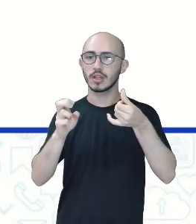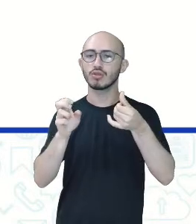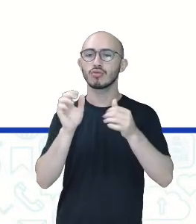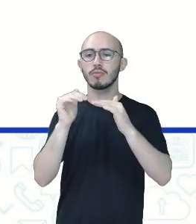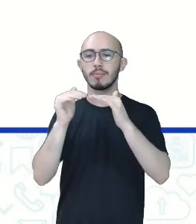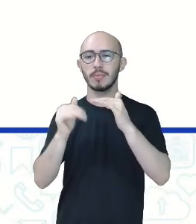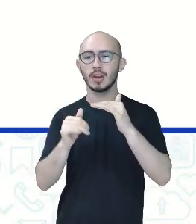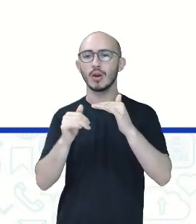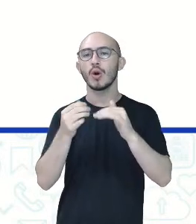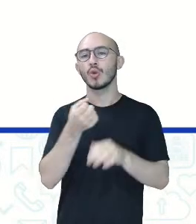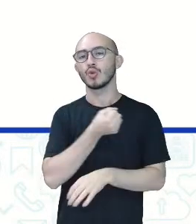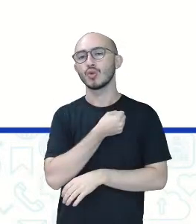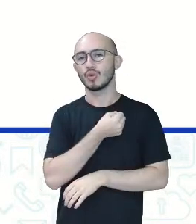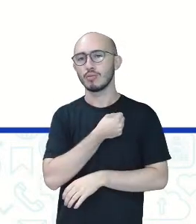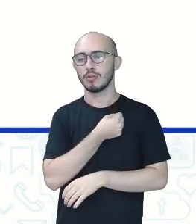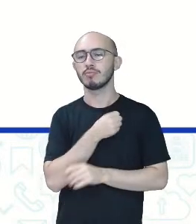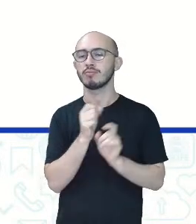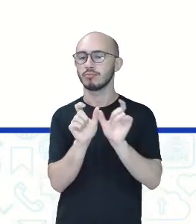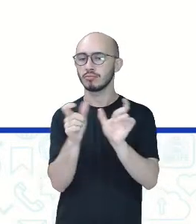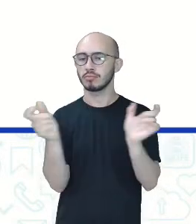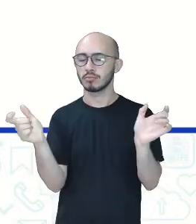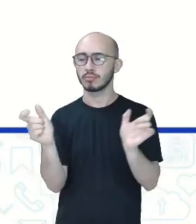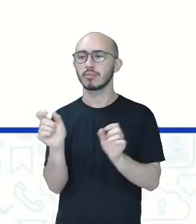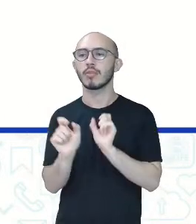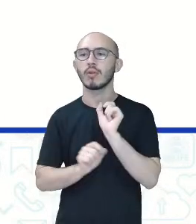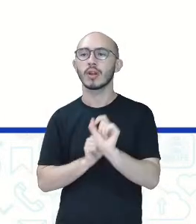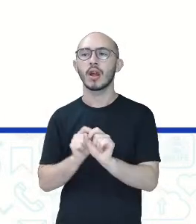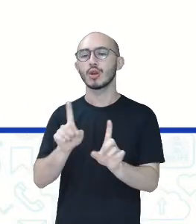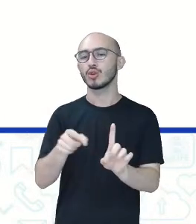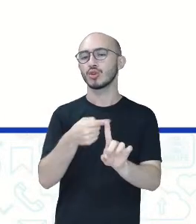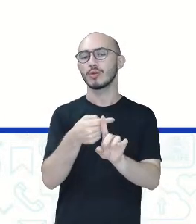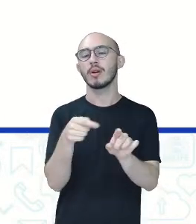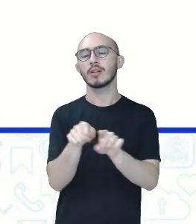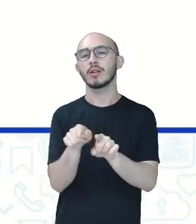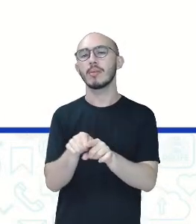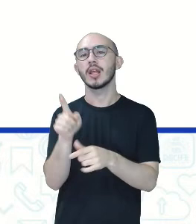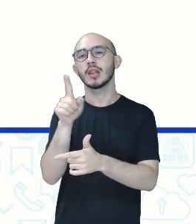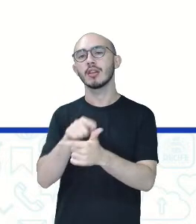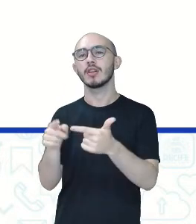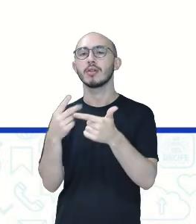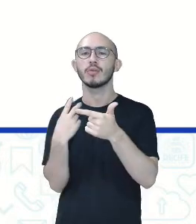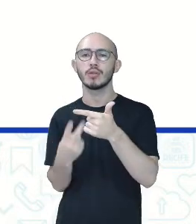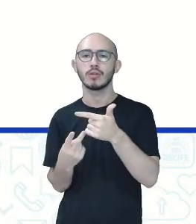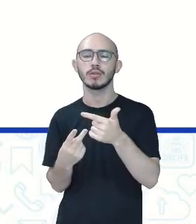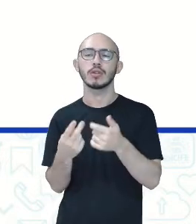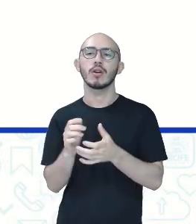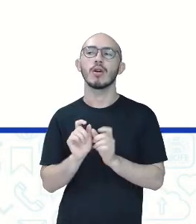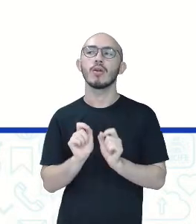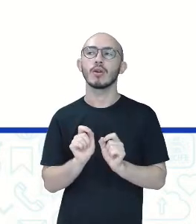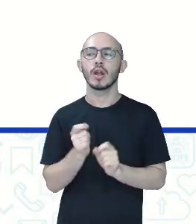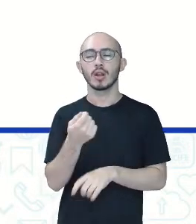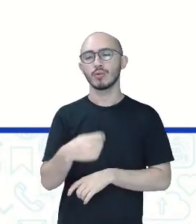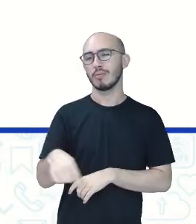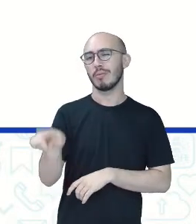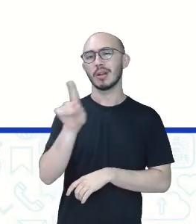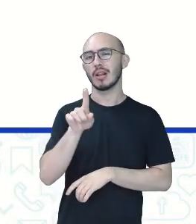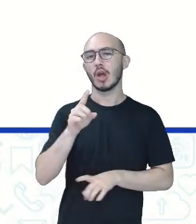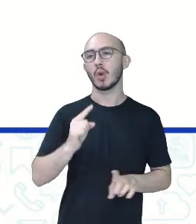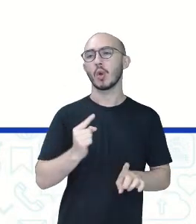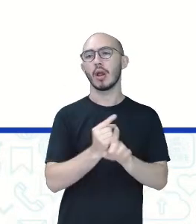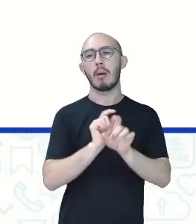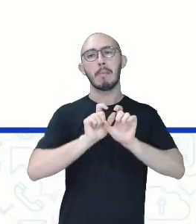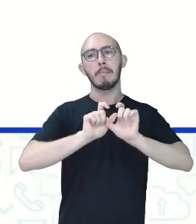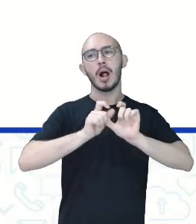menores números dessa sequência, basta a gente somar e dividir por 2. Então, não precisa a gente encontrar